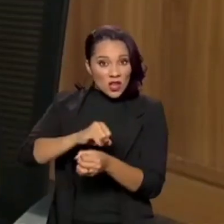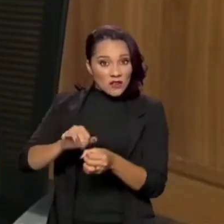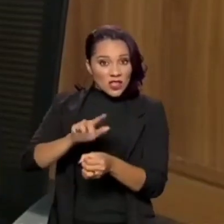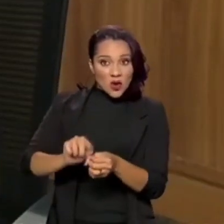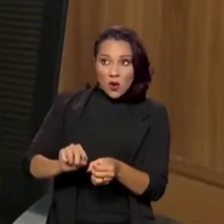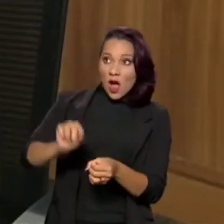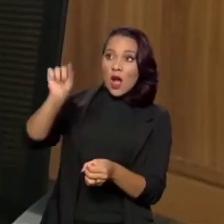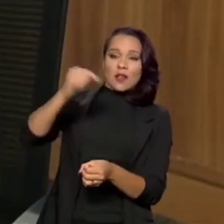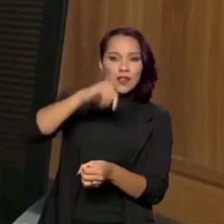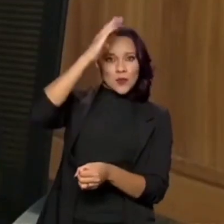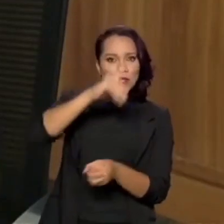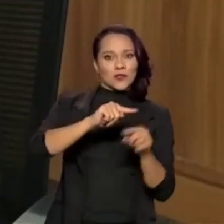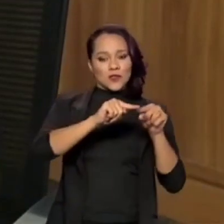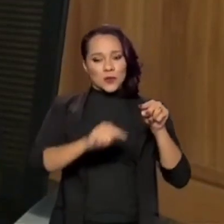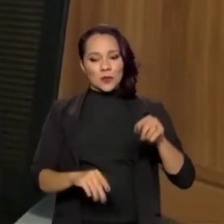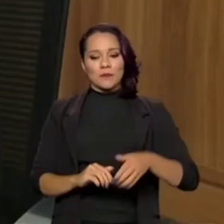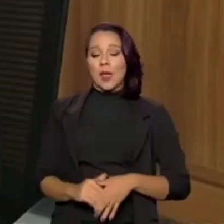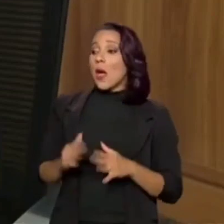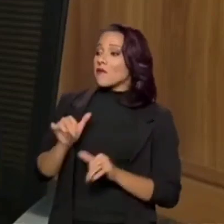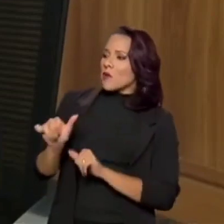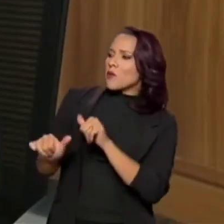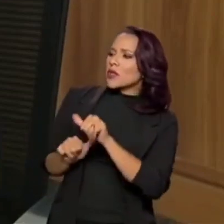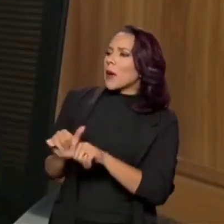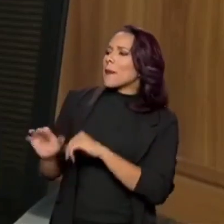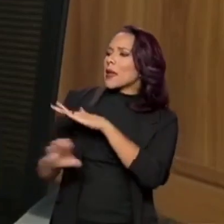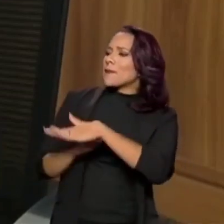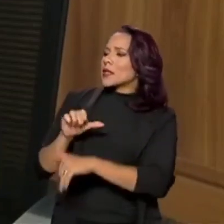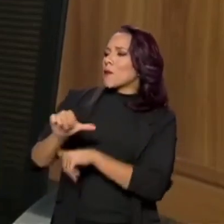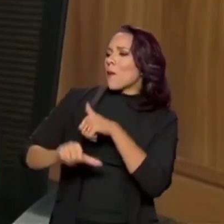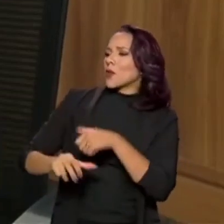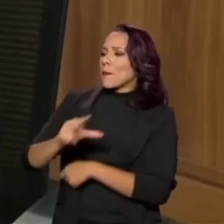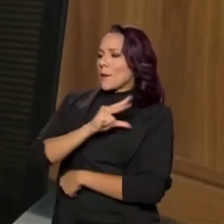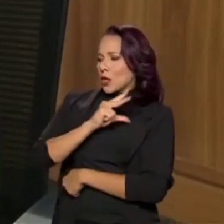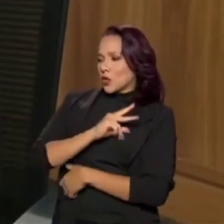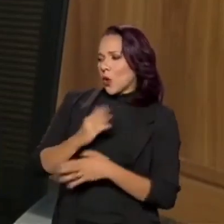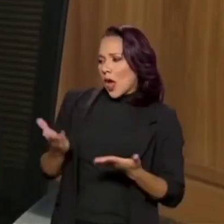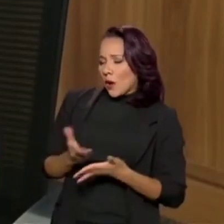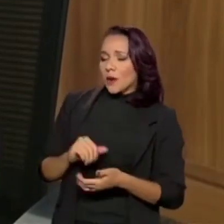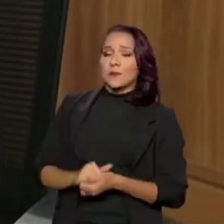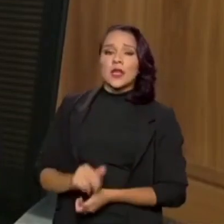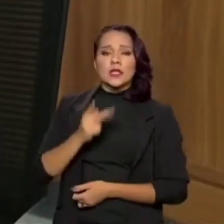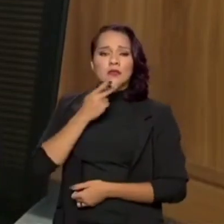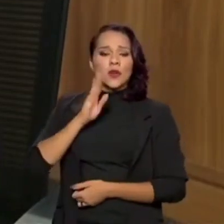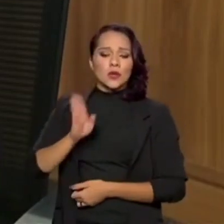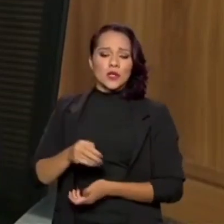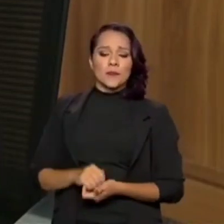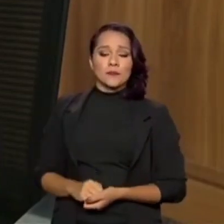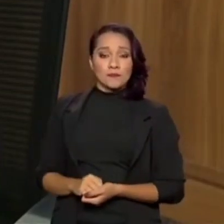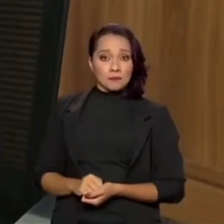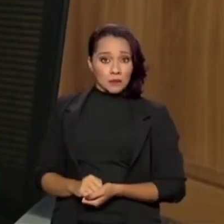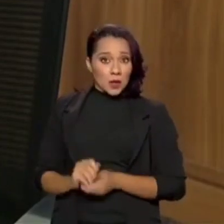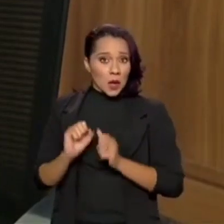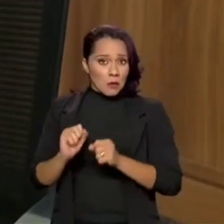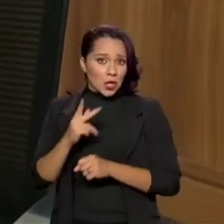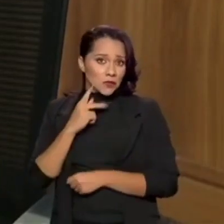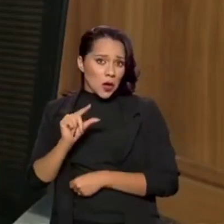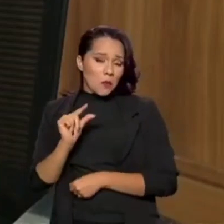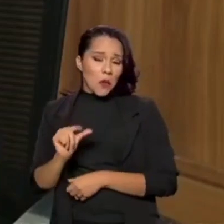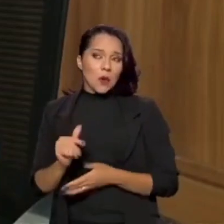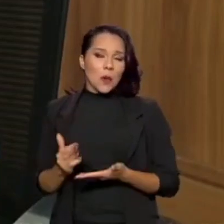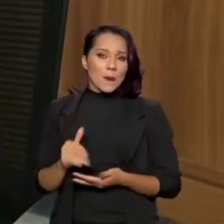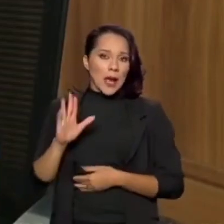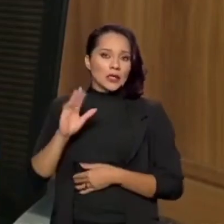vamos falar um pouquinho sobre as privatizações e concessões, porque o senhor mencionou aí um pouco antes na sua fala. O senhor poderia, então, falar um